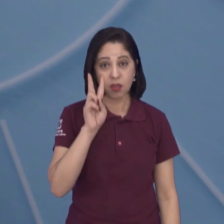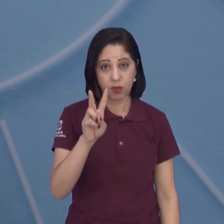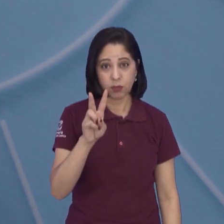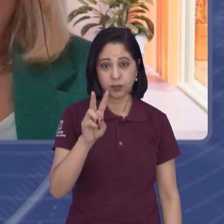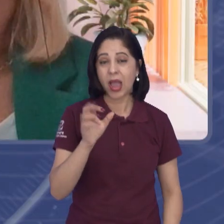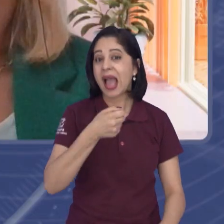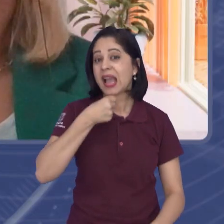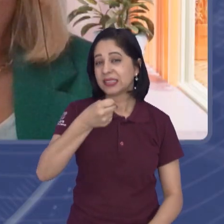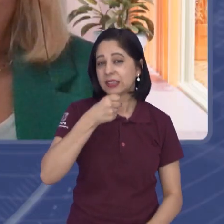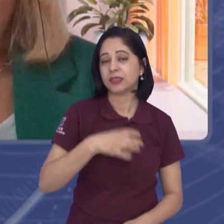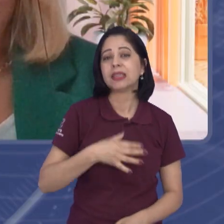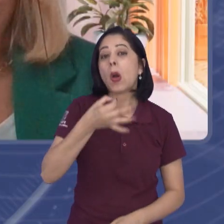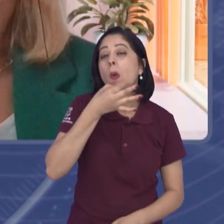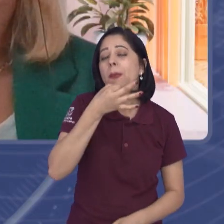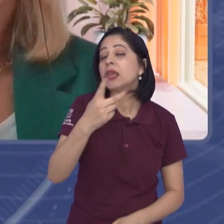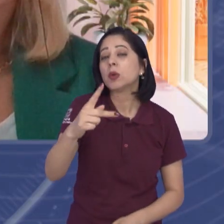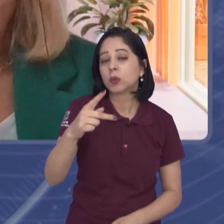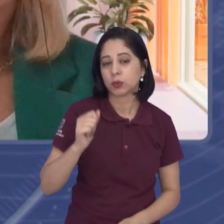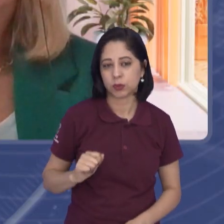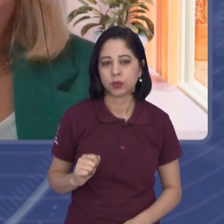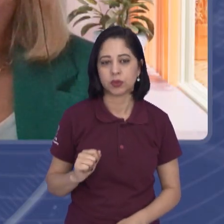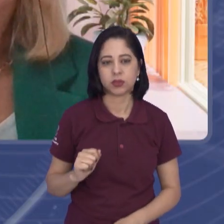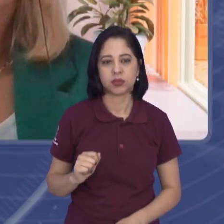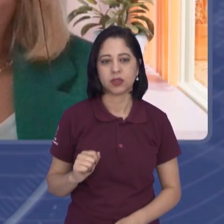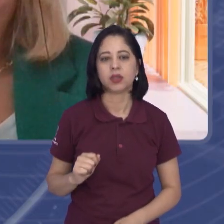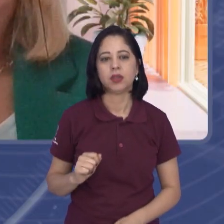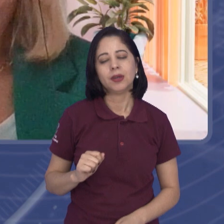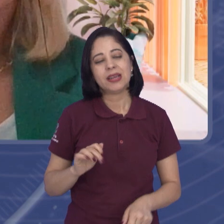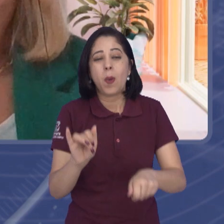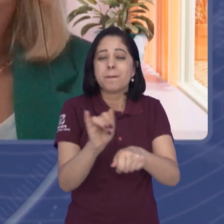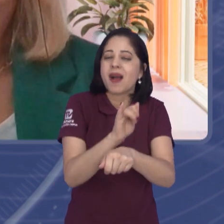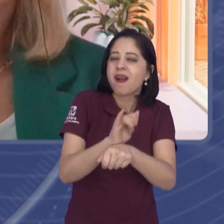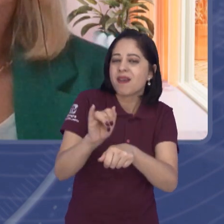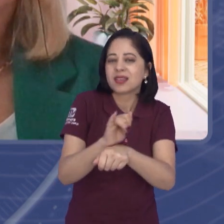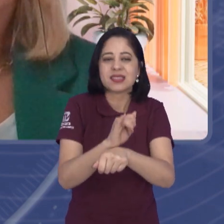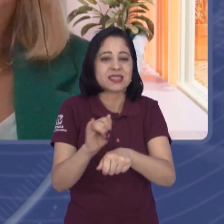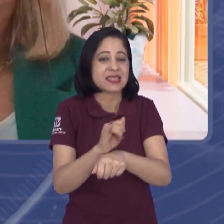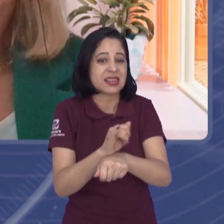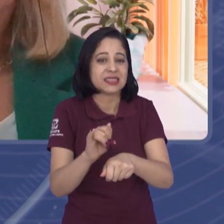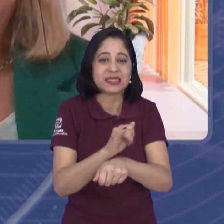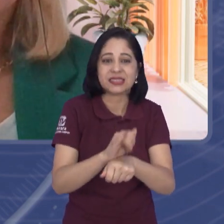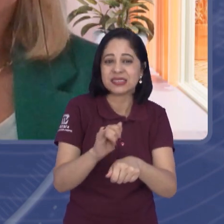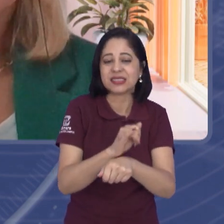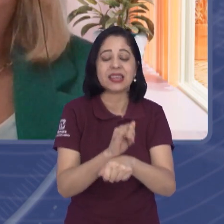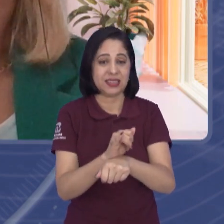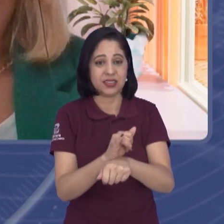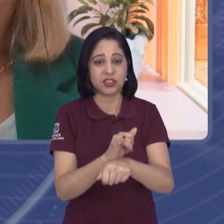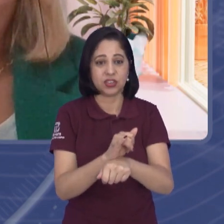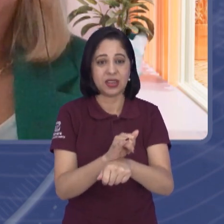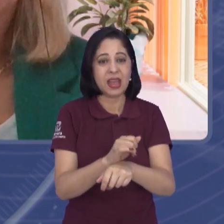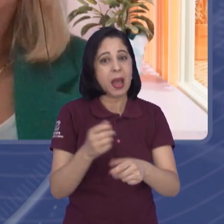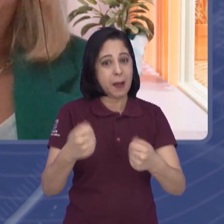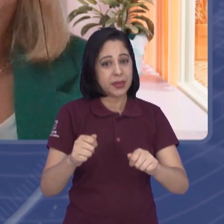pessoas. Você acha também, né, que uma das alternativas ou não, o caminho pode ser outro também, é criar